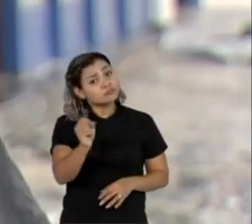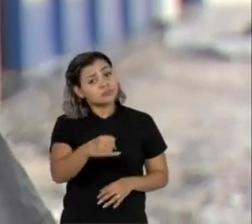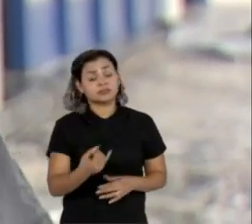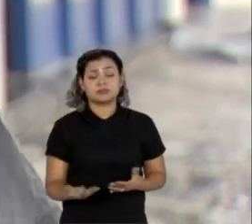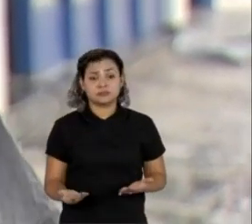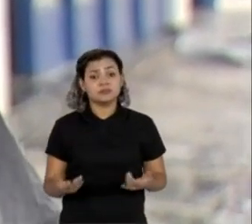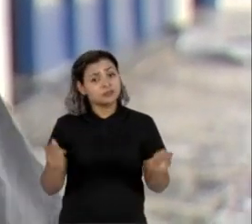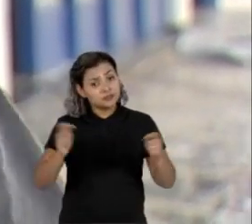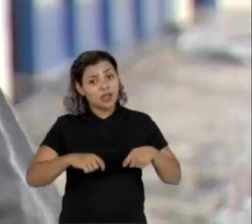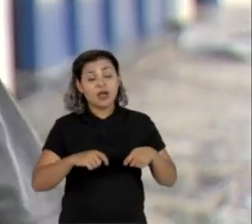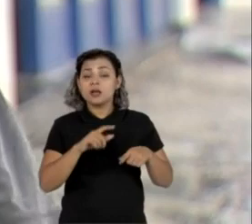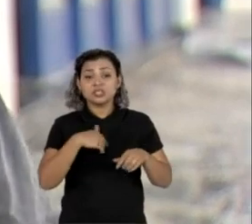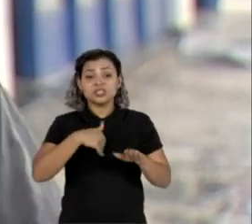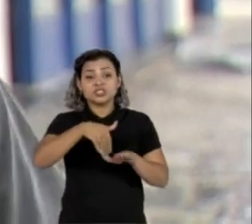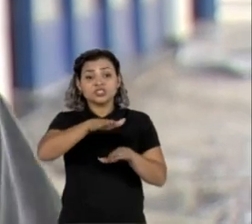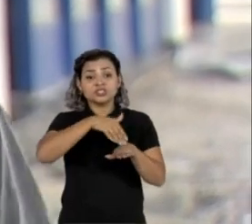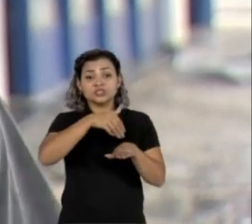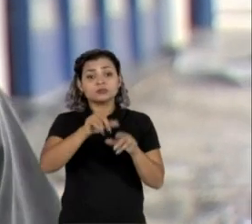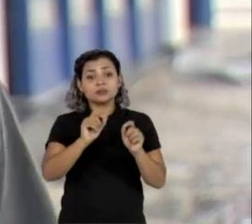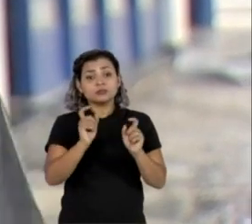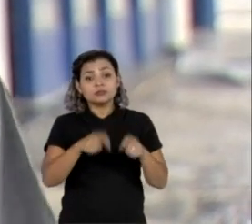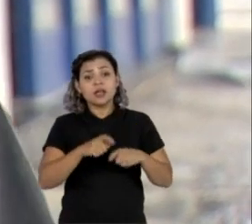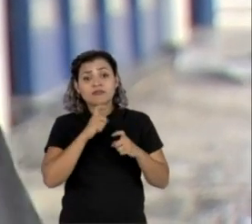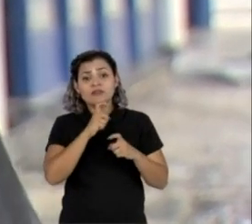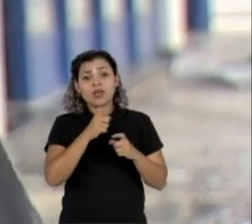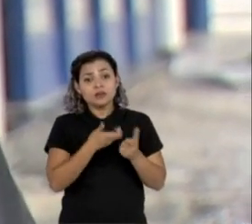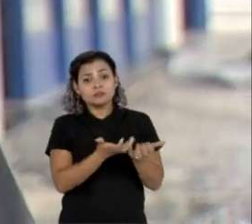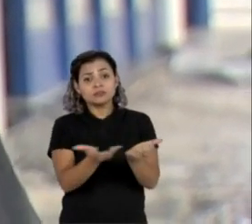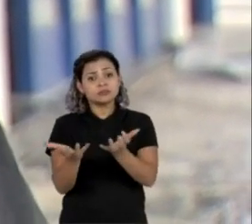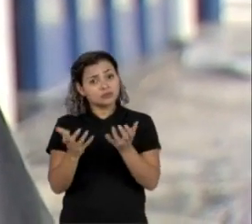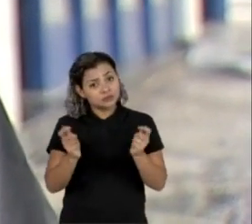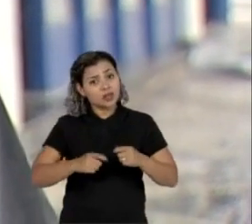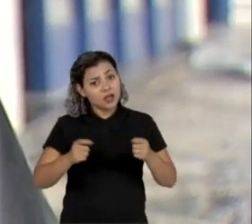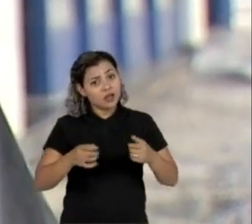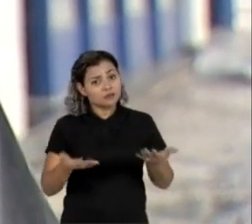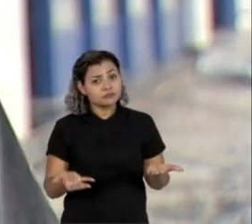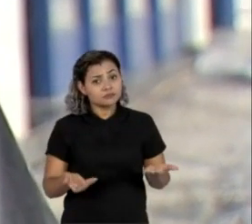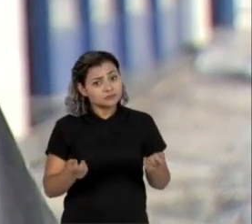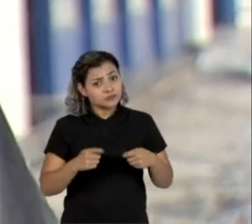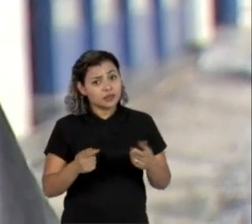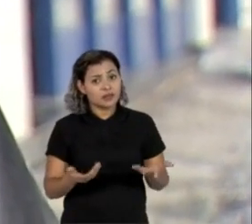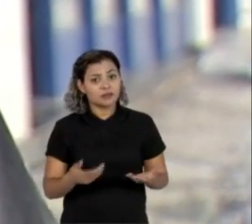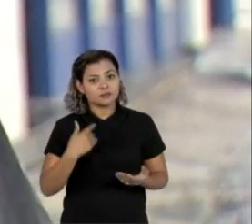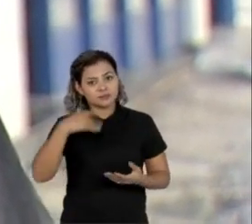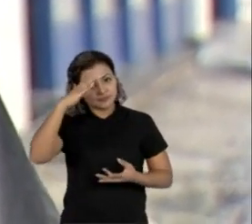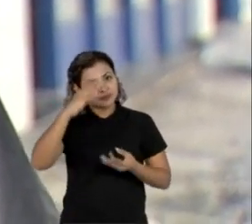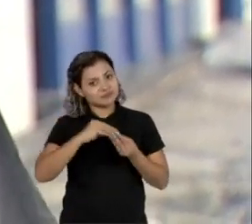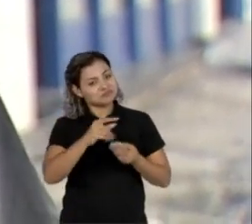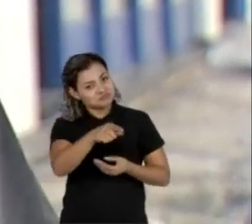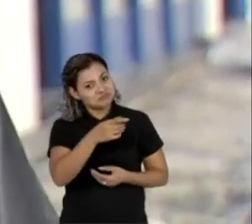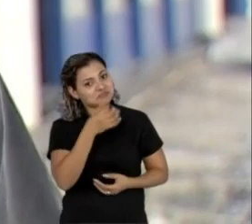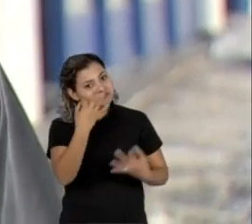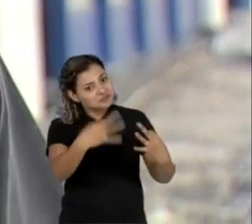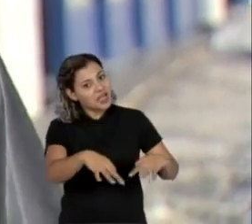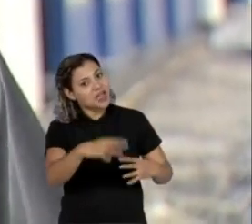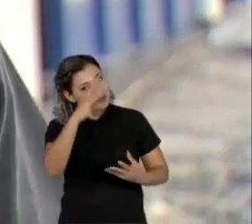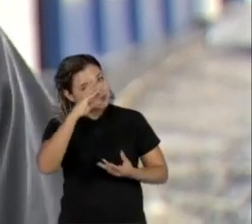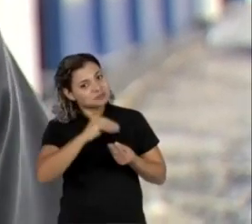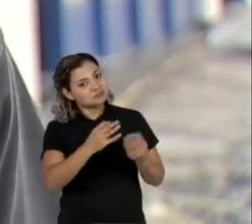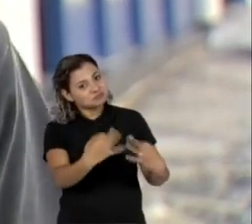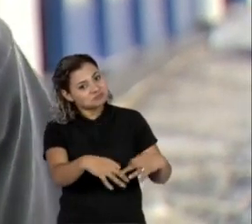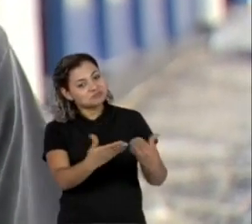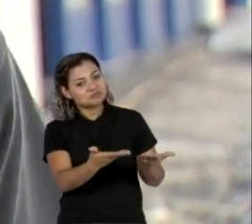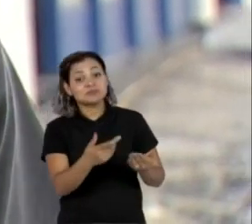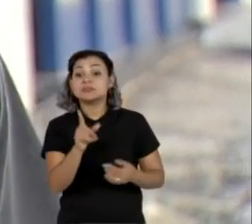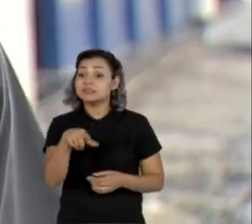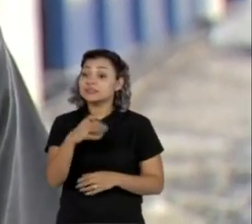Pode até, em vez da tinta, plantar uma grama, Exato. Pois captou a mensagem dele. Uma grama